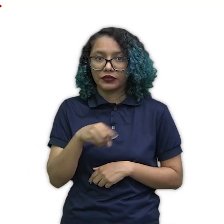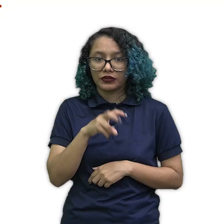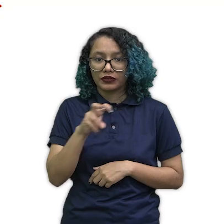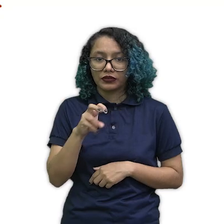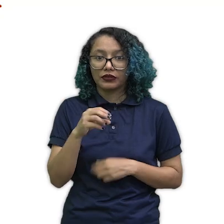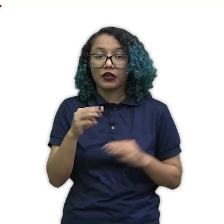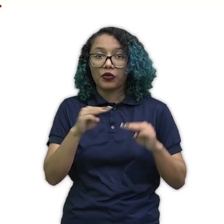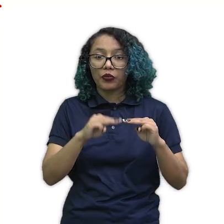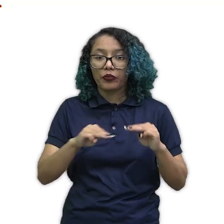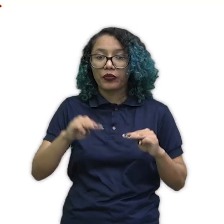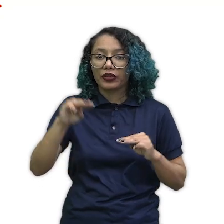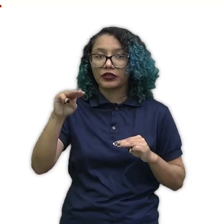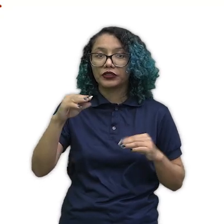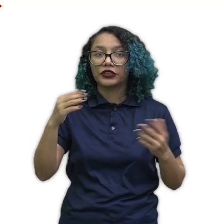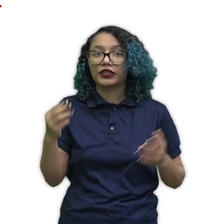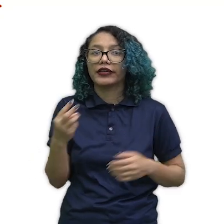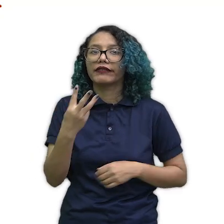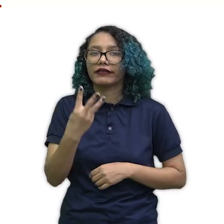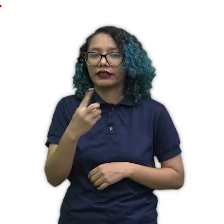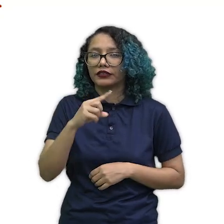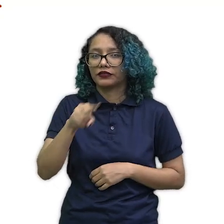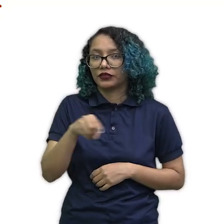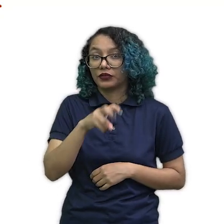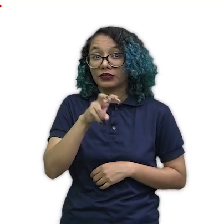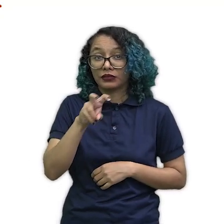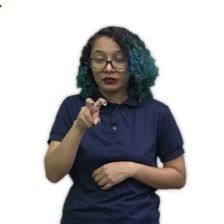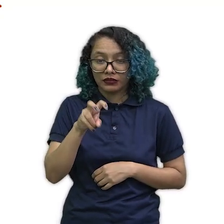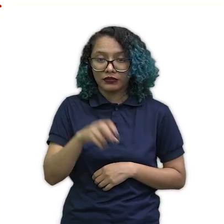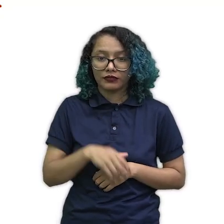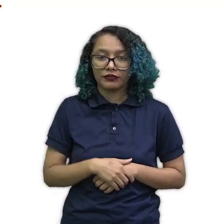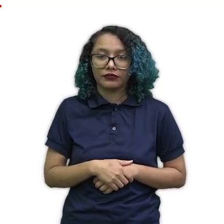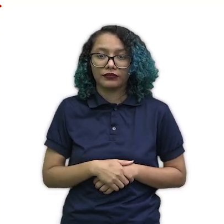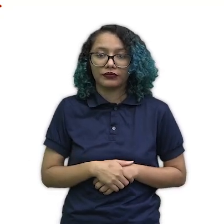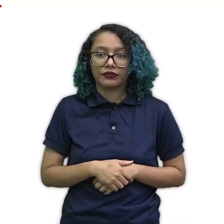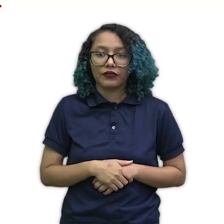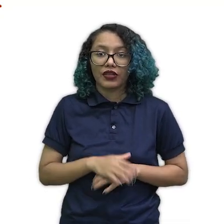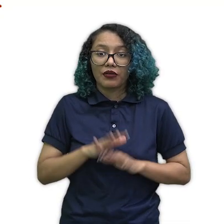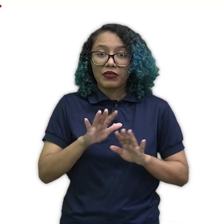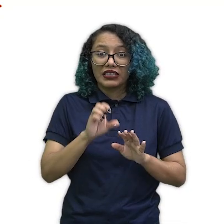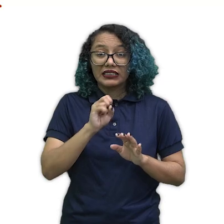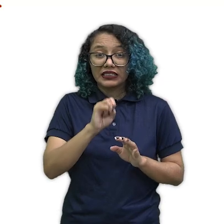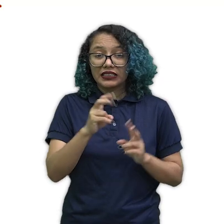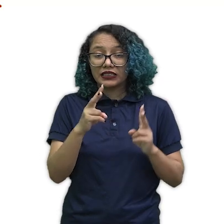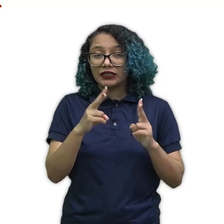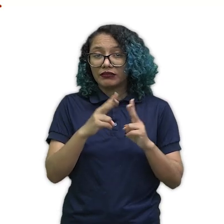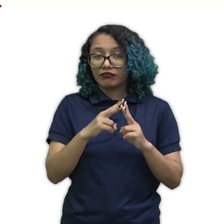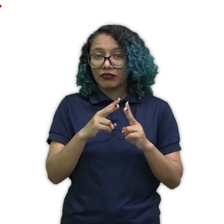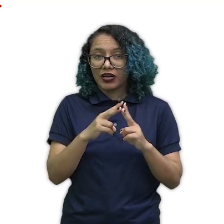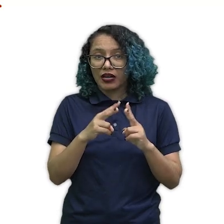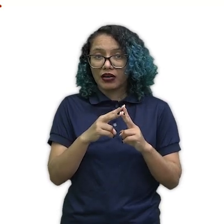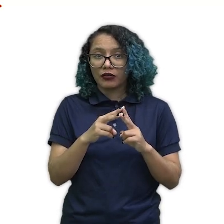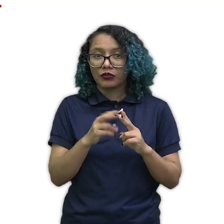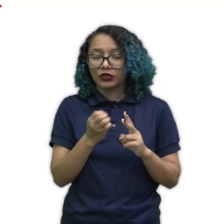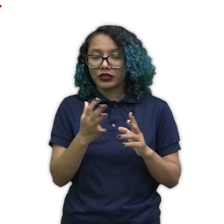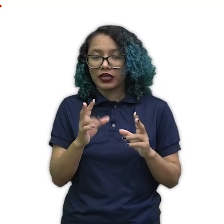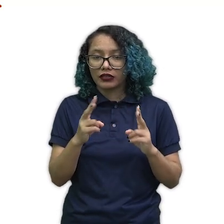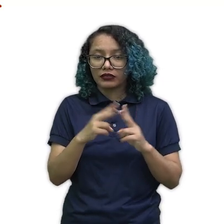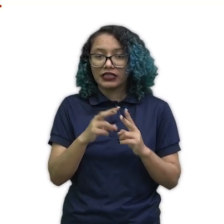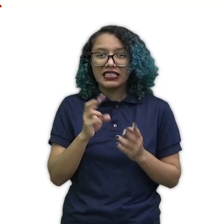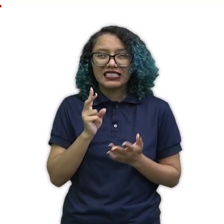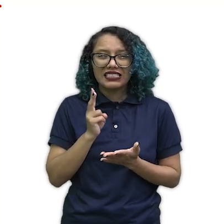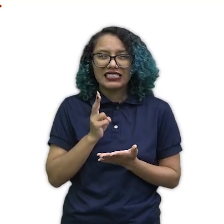3,5. Essa é a mediana. Professor, numa quantidade par de elementos, o resultado sempre vai